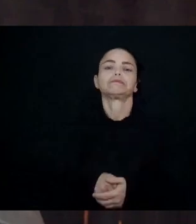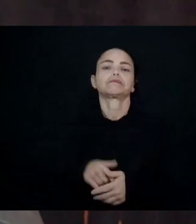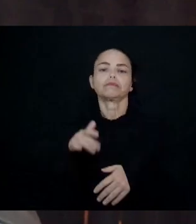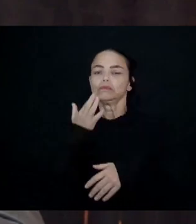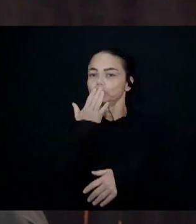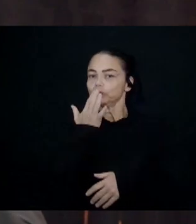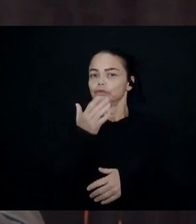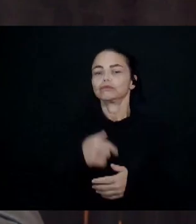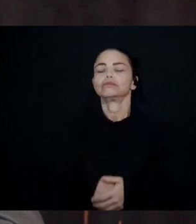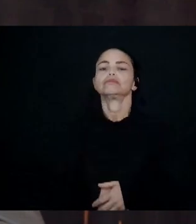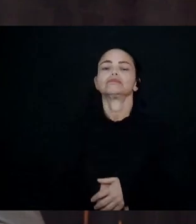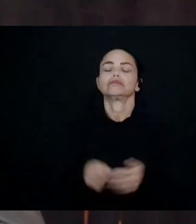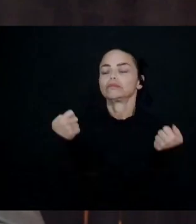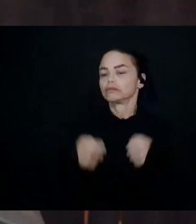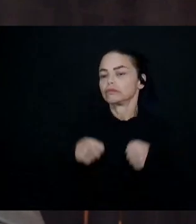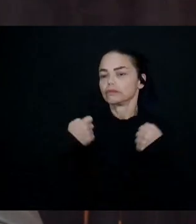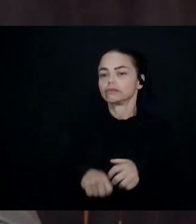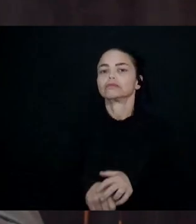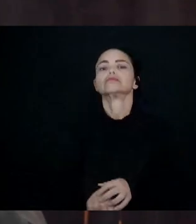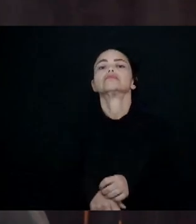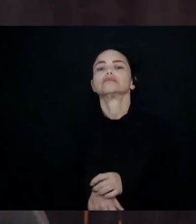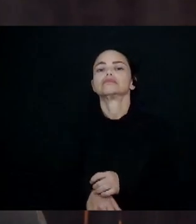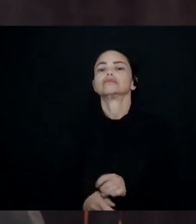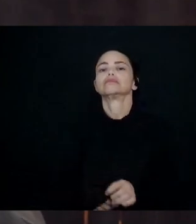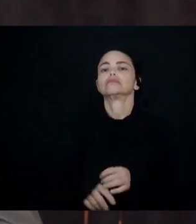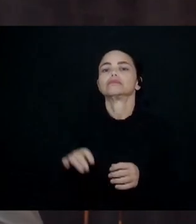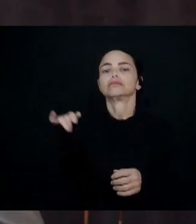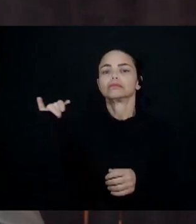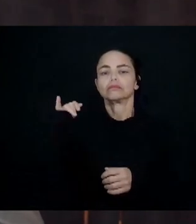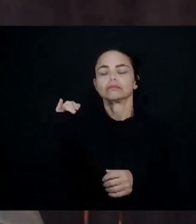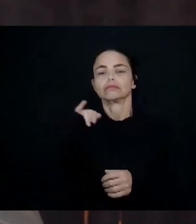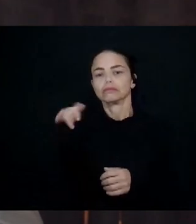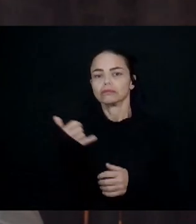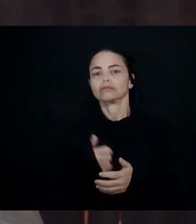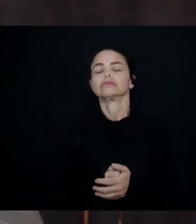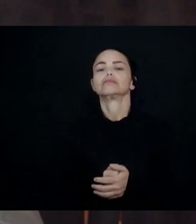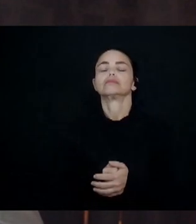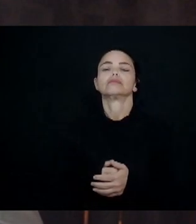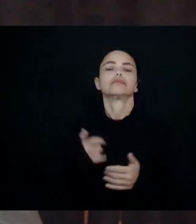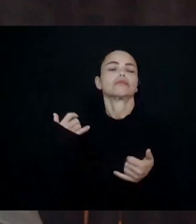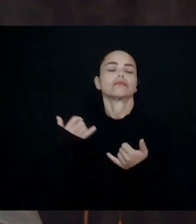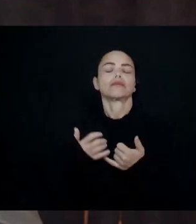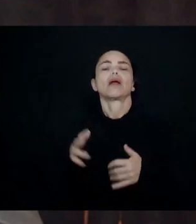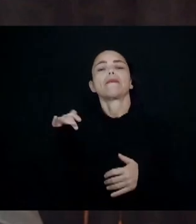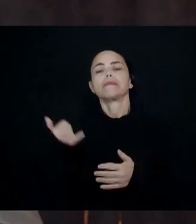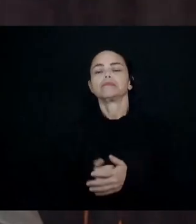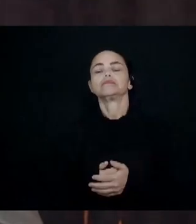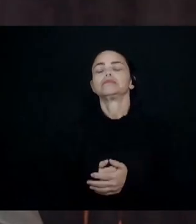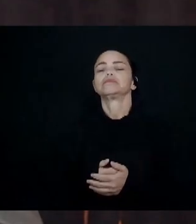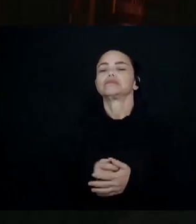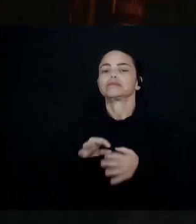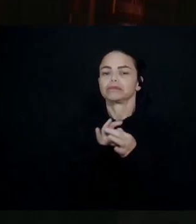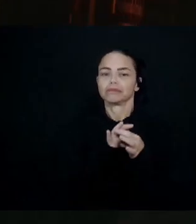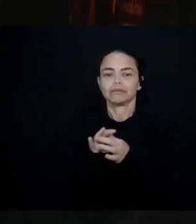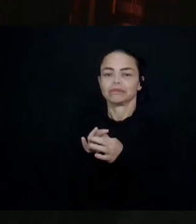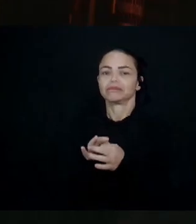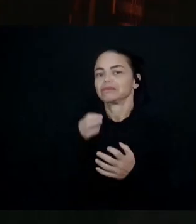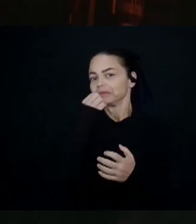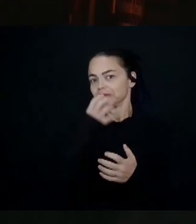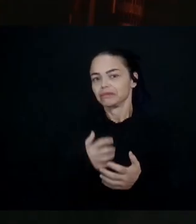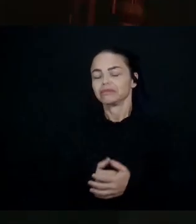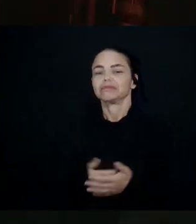momento. Então precisa assim, né, aproveitar, se divertir mesmo para ter essa conexão. Muito bom.